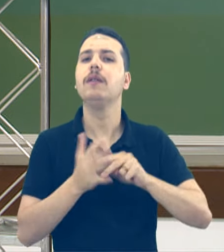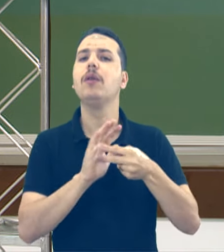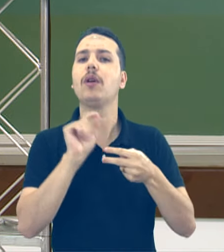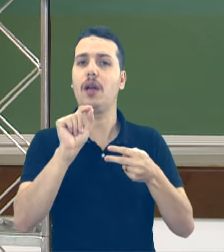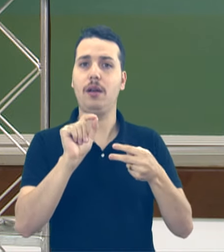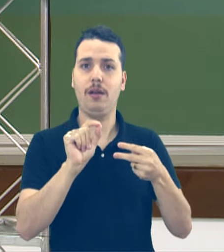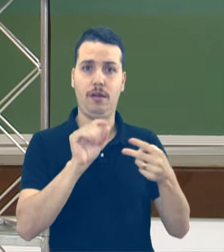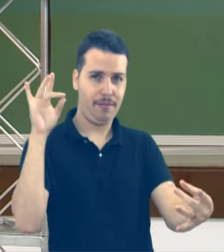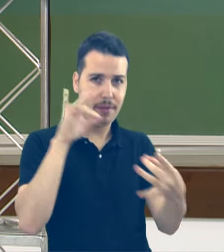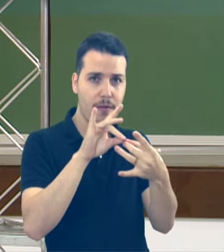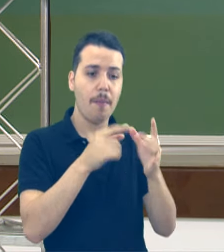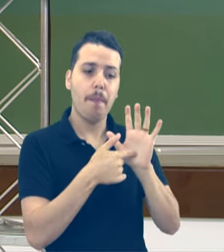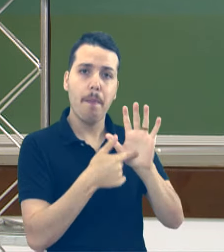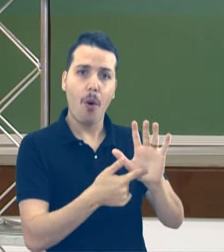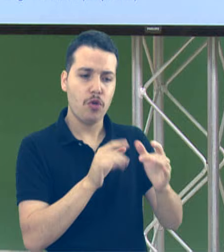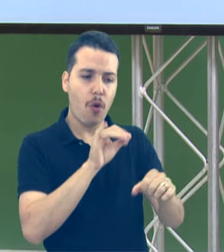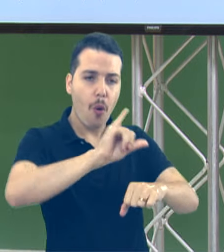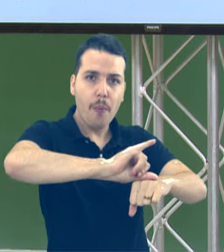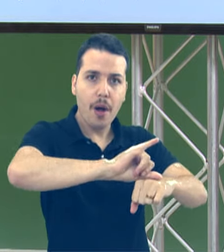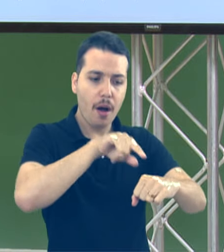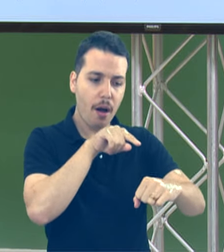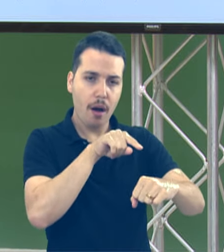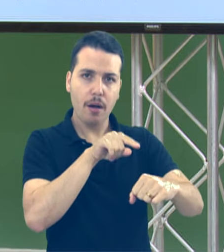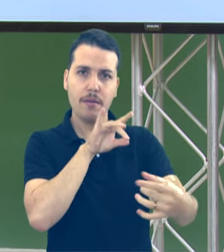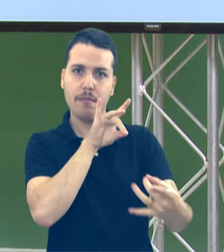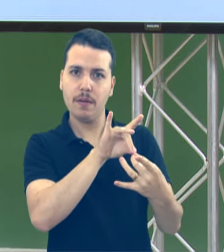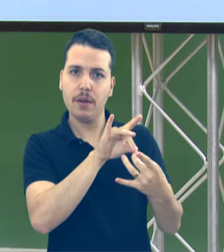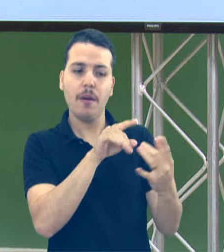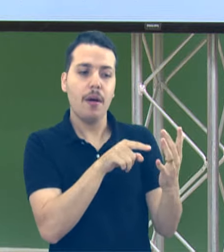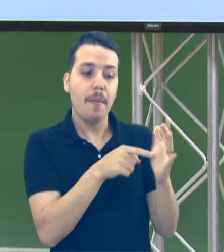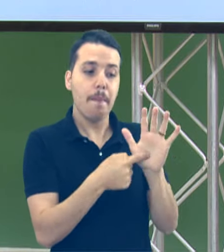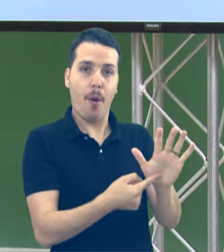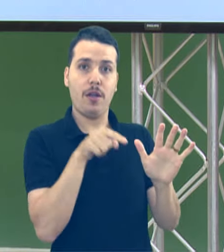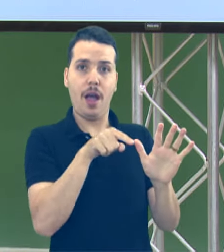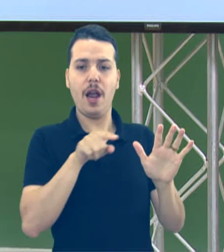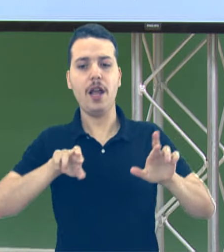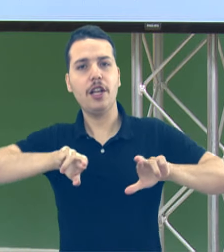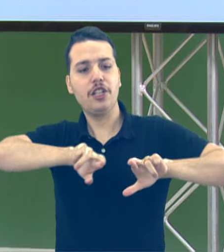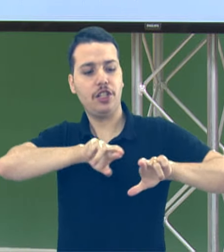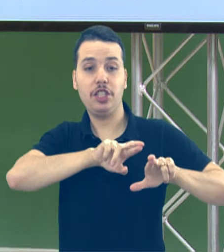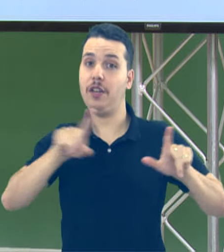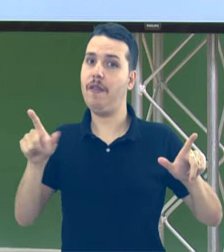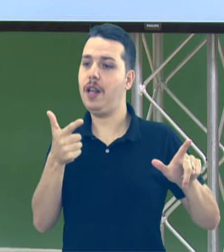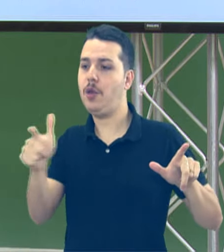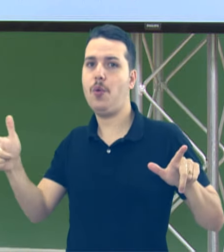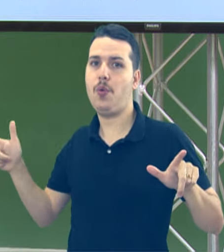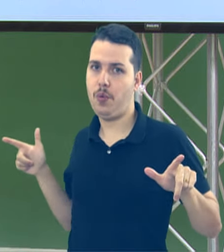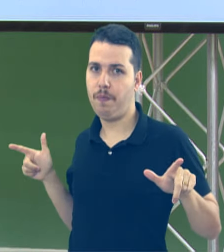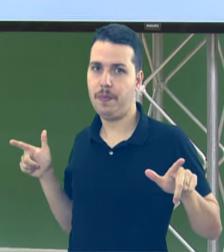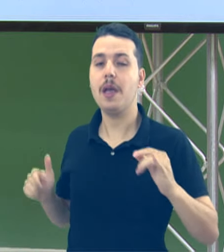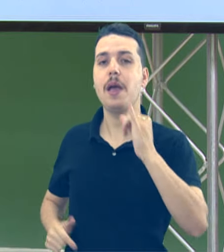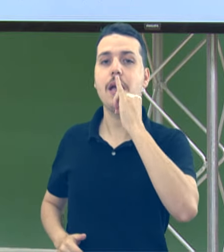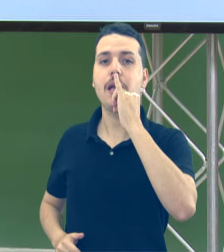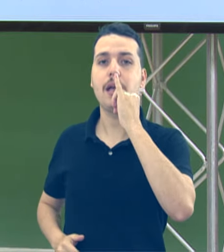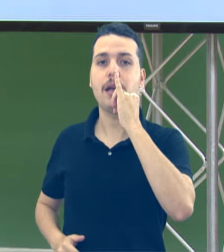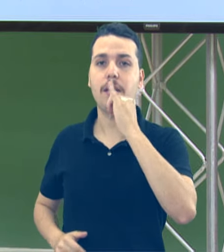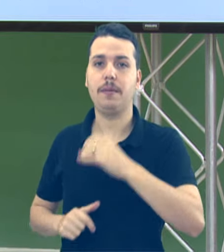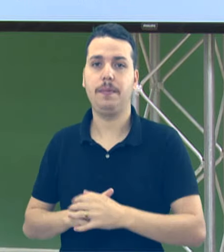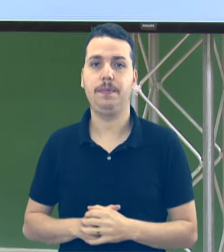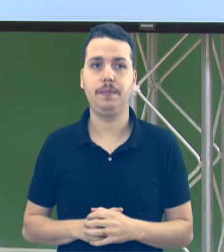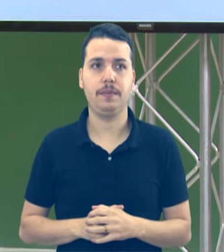fala de um objeto particular e o diferencia de outros, né? Por exemplo, temos